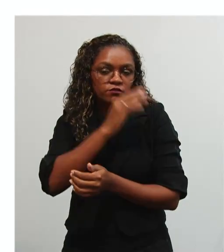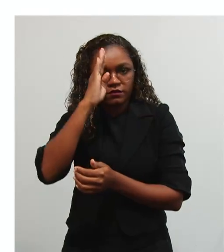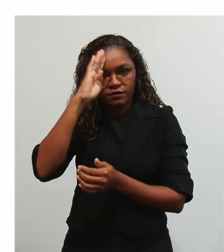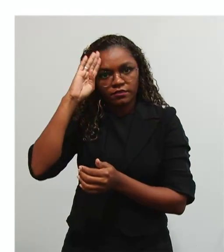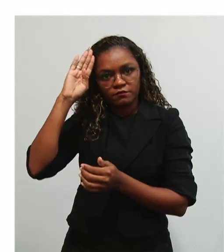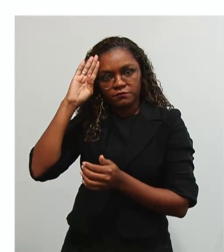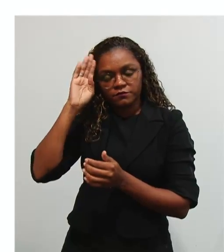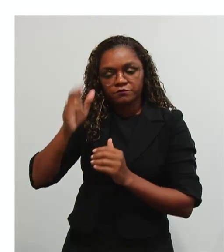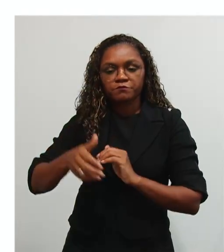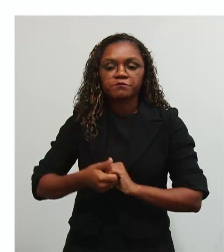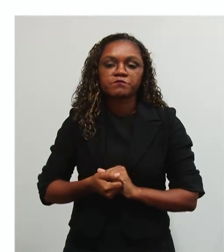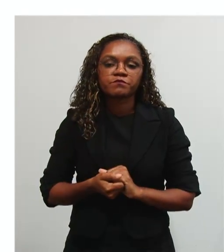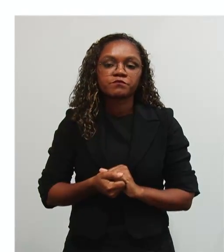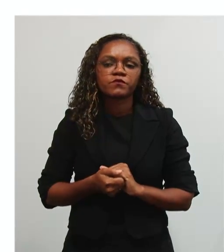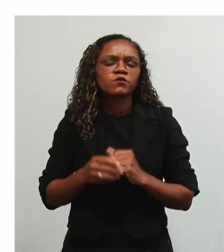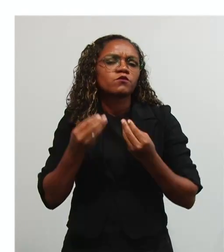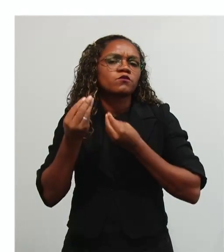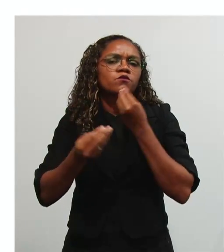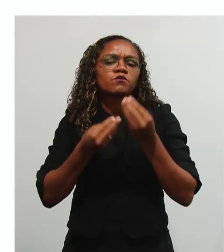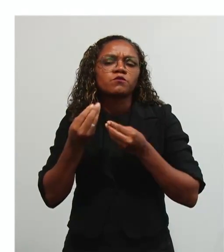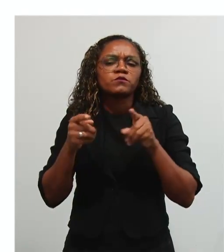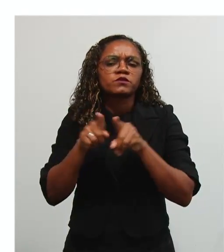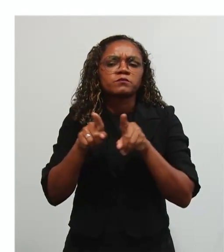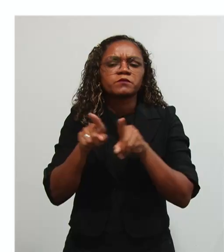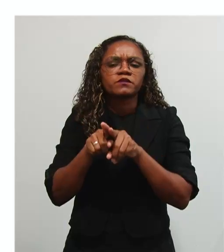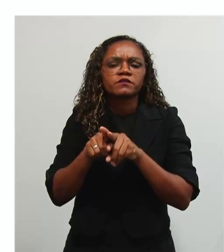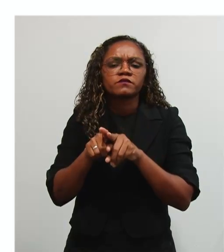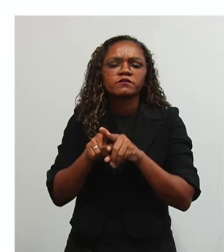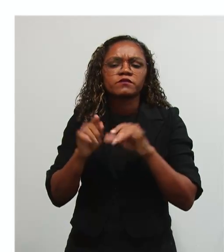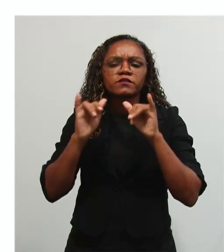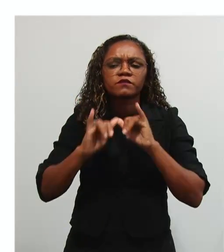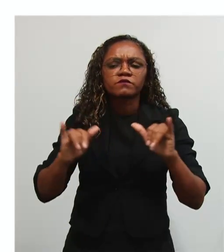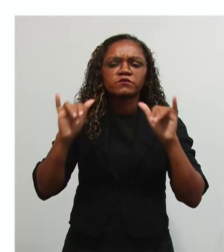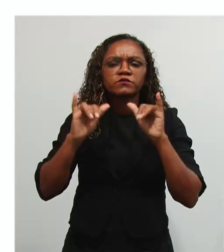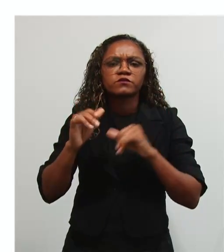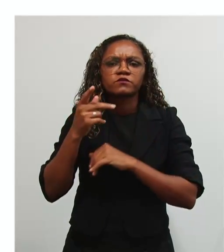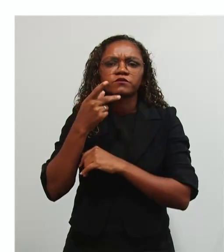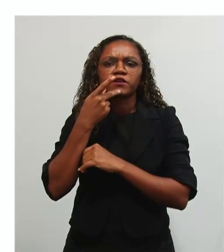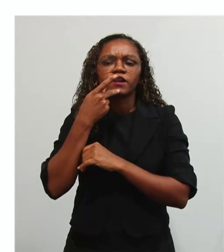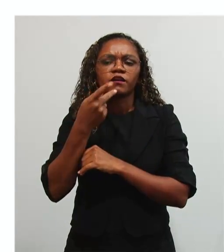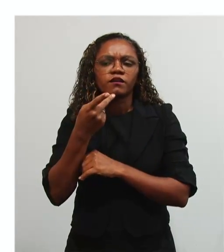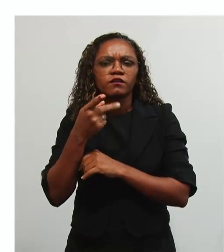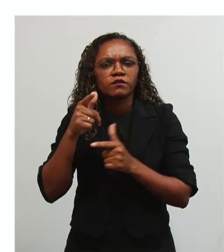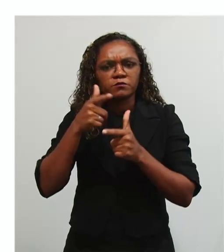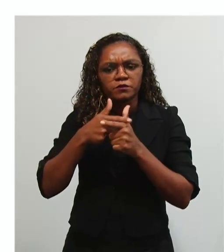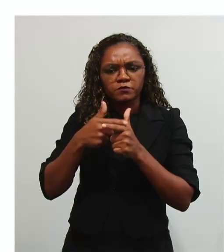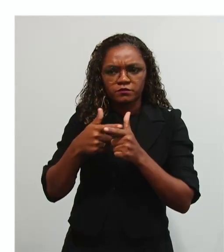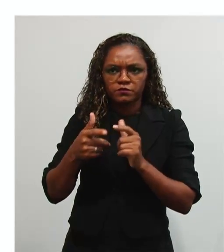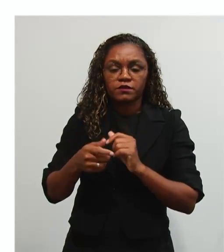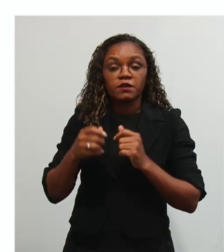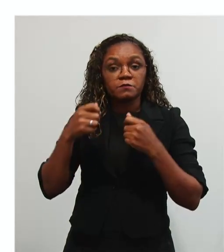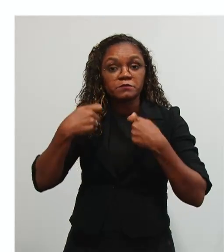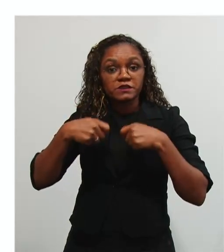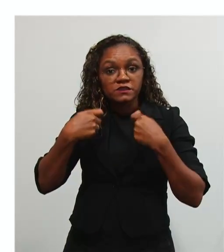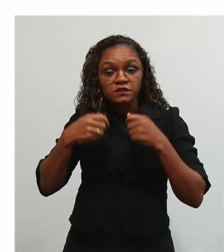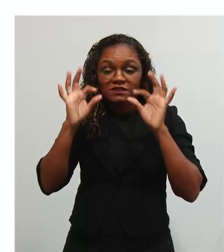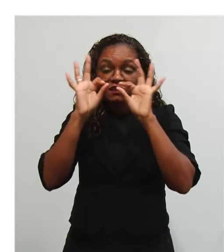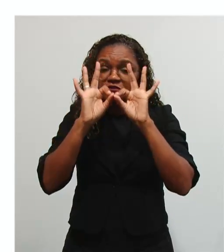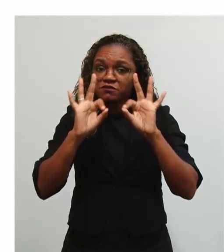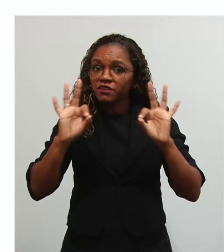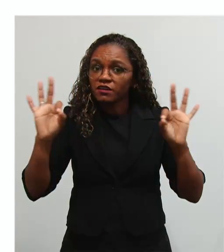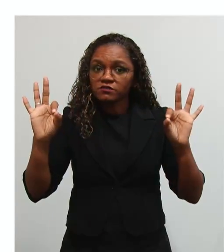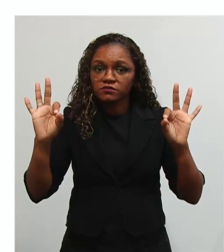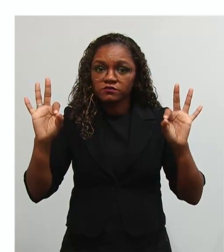E como enunciar o problema? Recomenda-se que o pesquisador apresente em uma única frase, né? Uma única